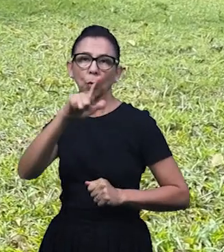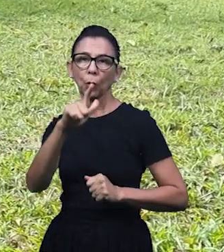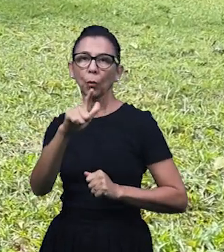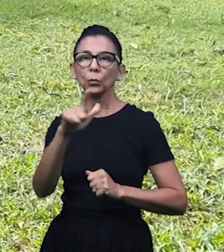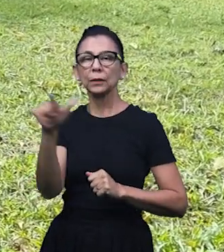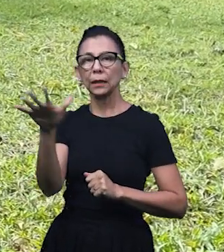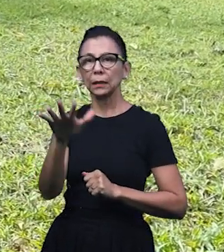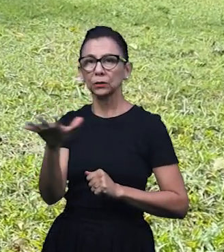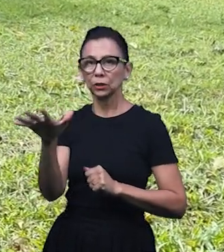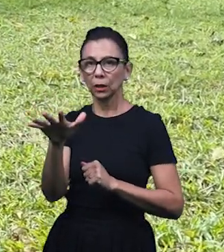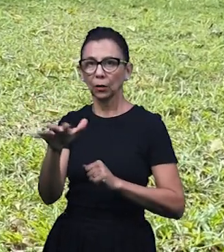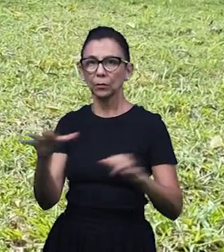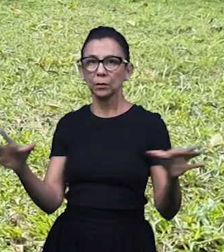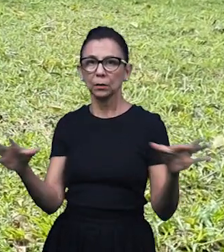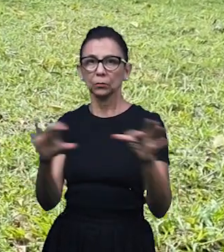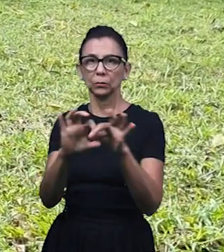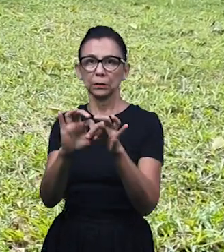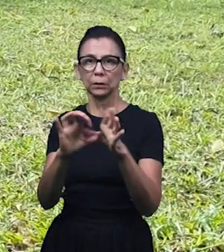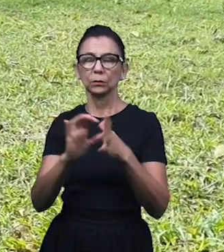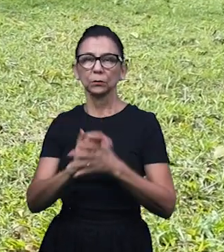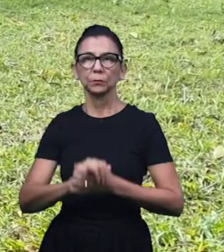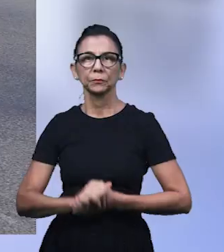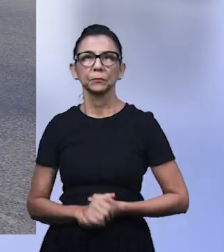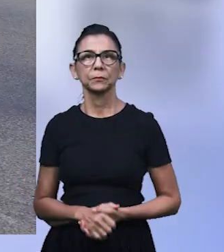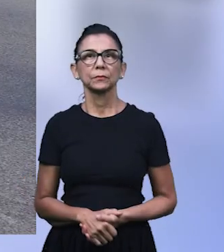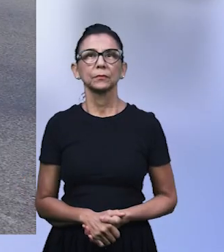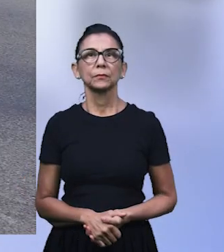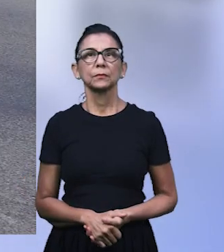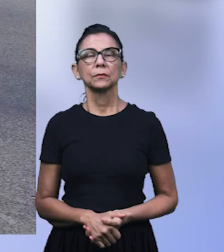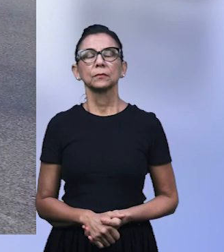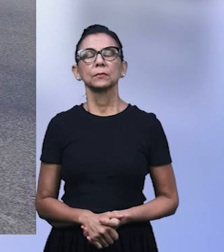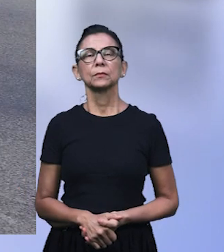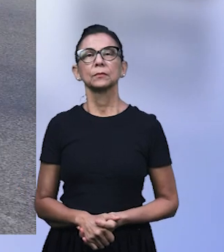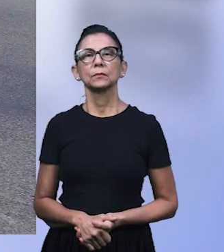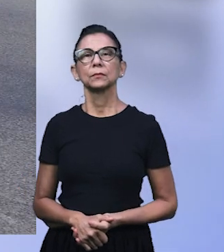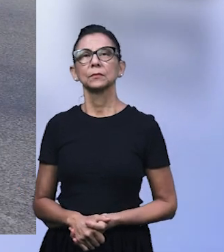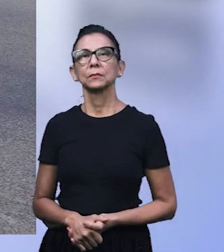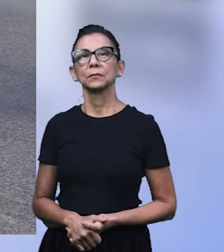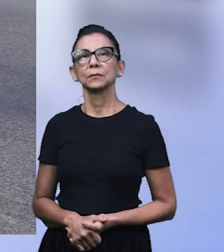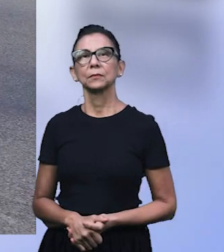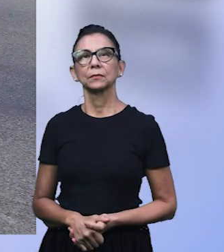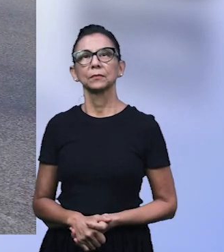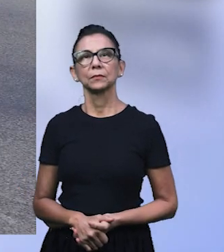conferir agora esse trabalho pelas ruas da cidade.